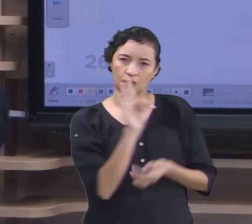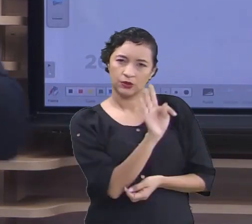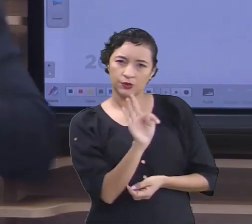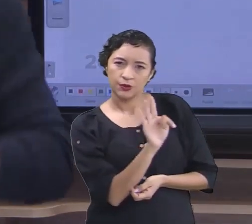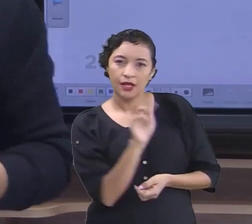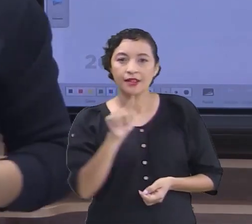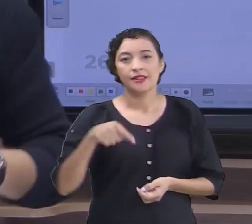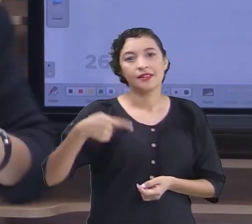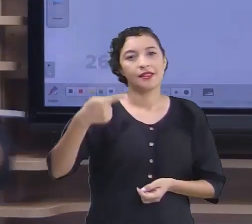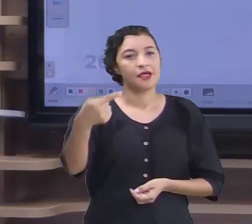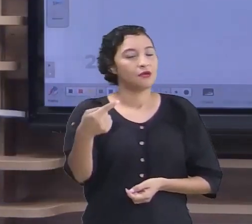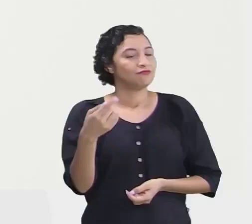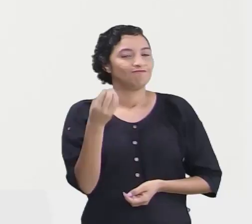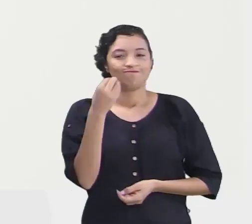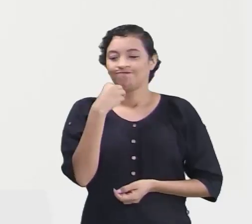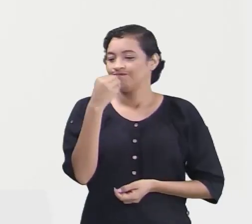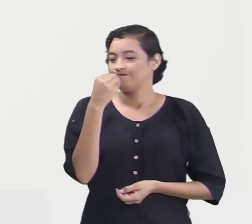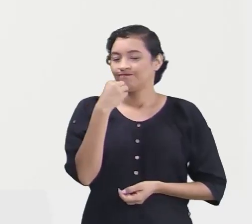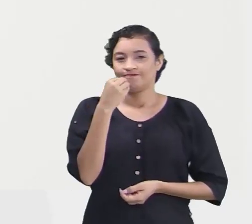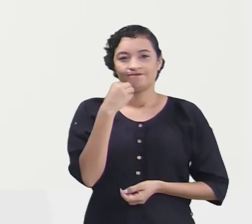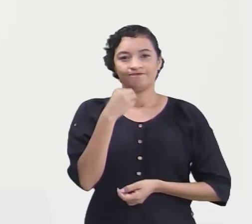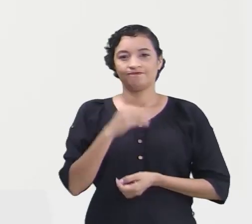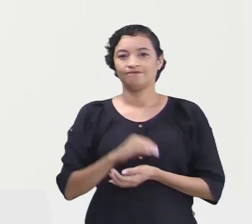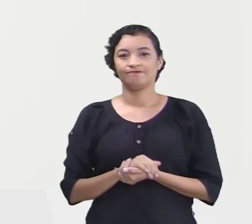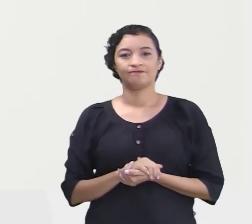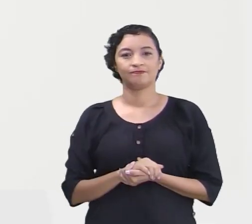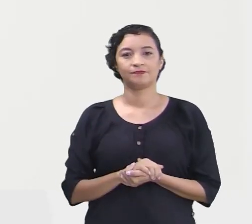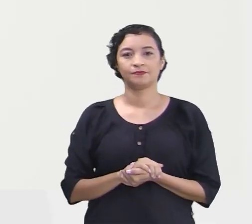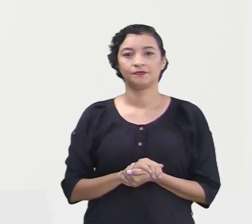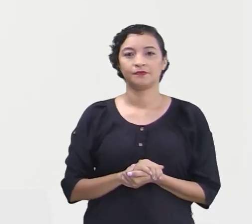E aí, vamos ver aqui na tela o que aconteceu.